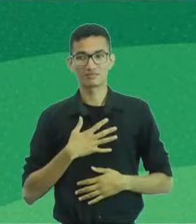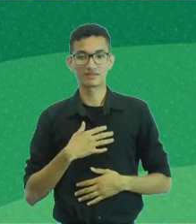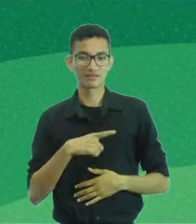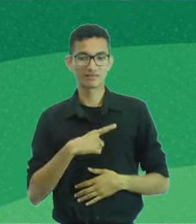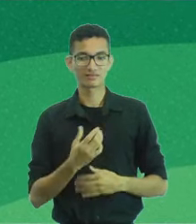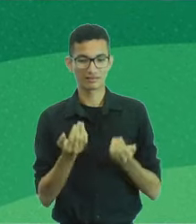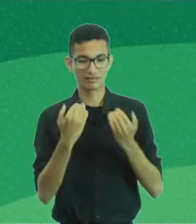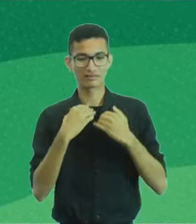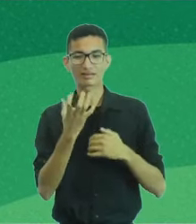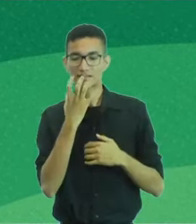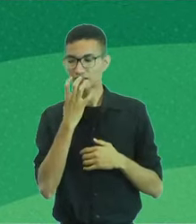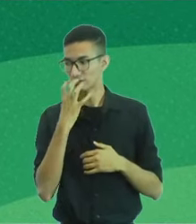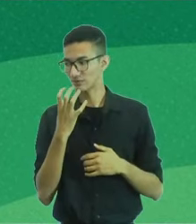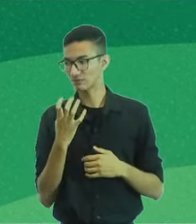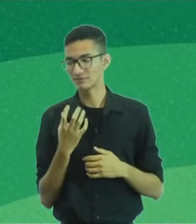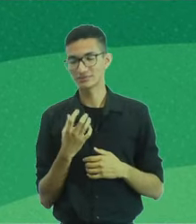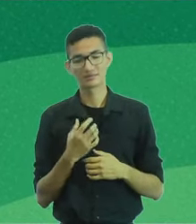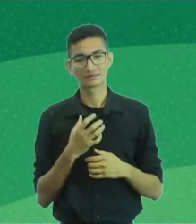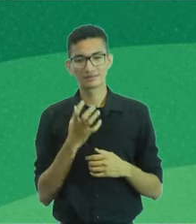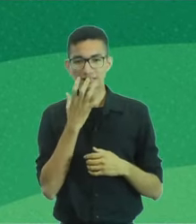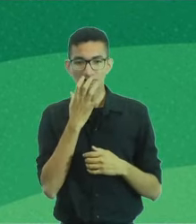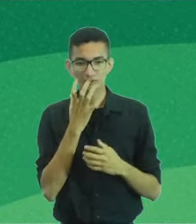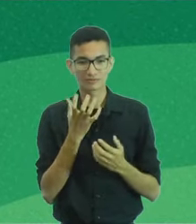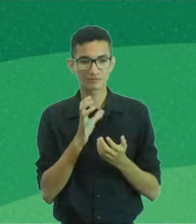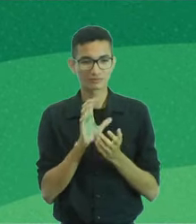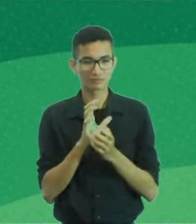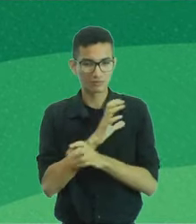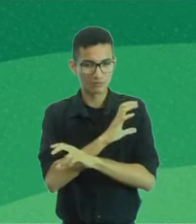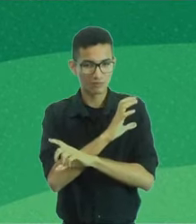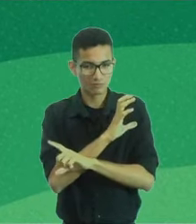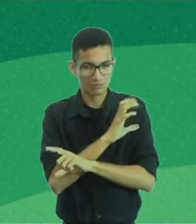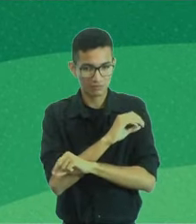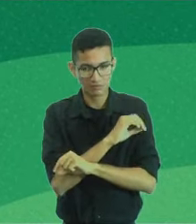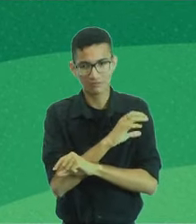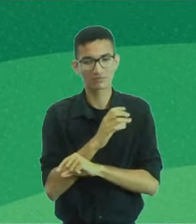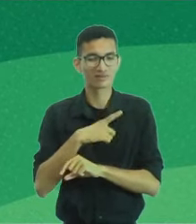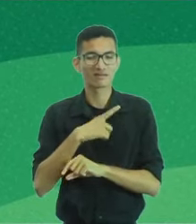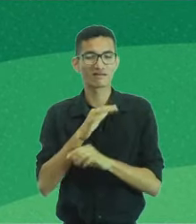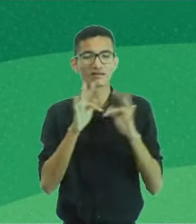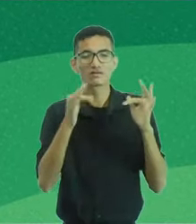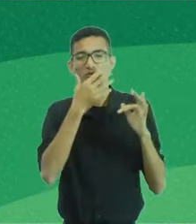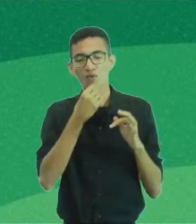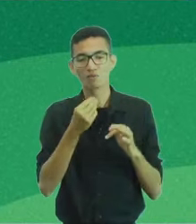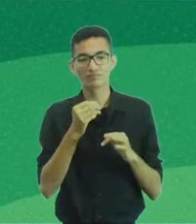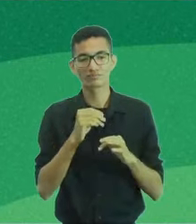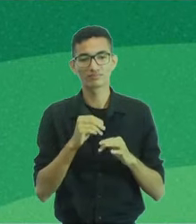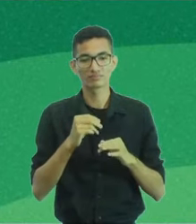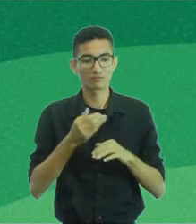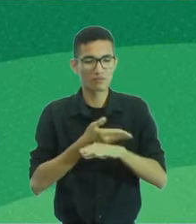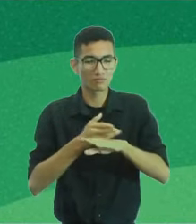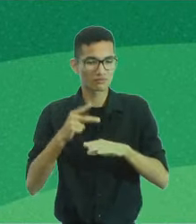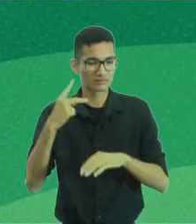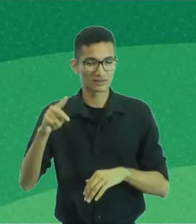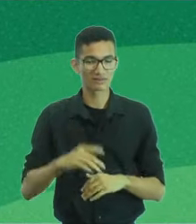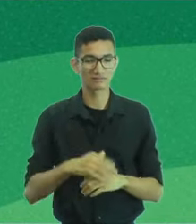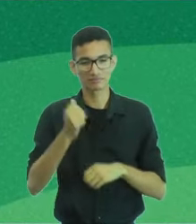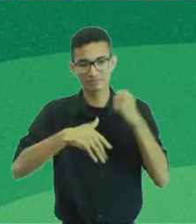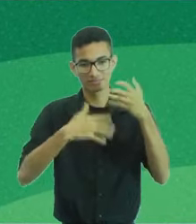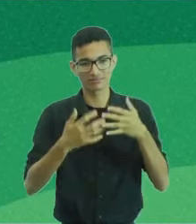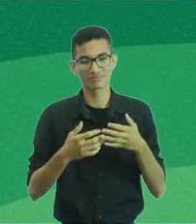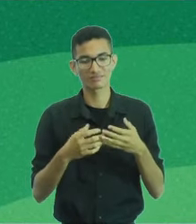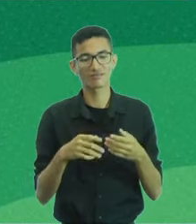cachorro vira-lata de sempre essa é uma frase de uma música do Lau e eu que eu gosto bastante então achei que seria